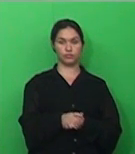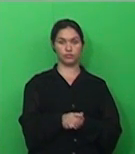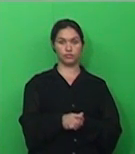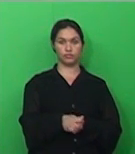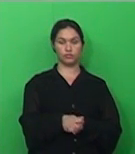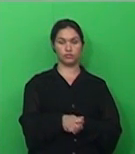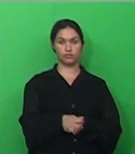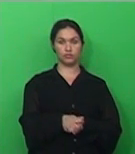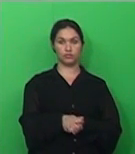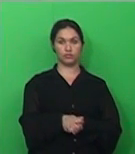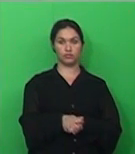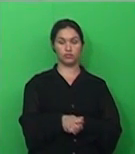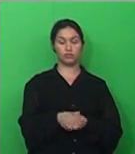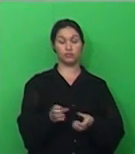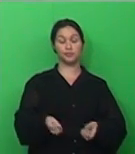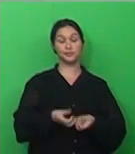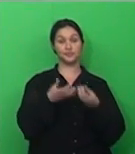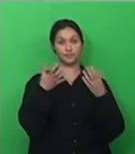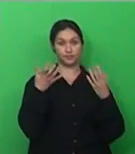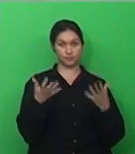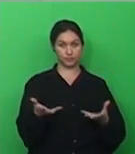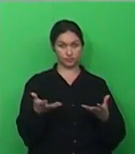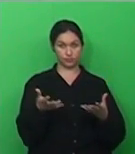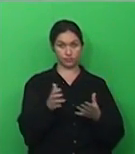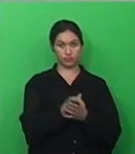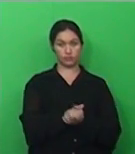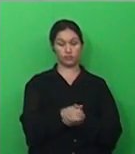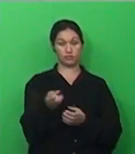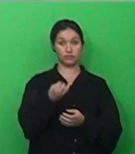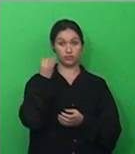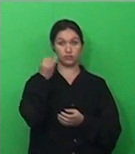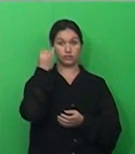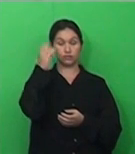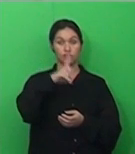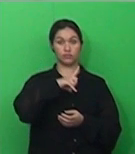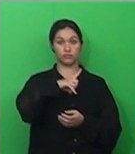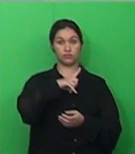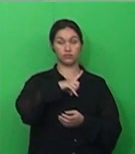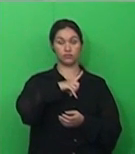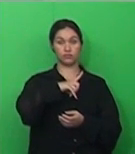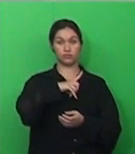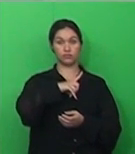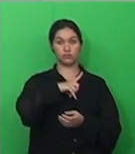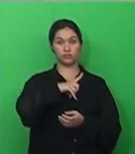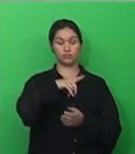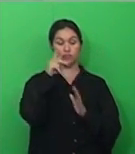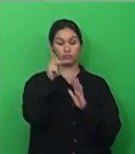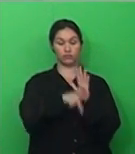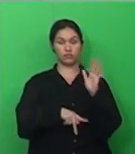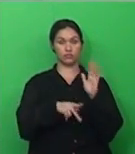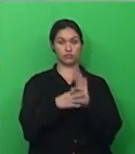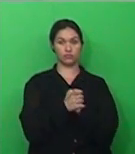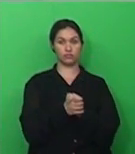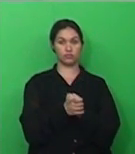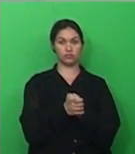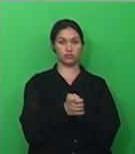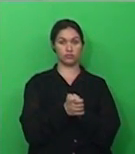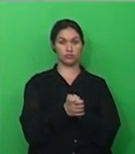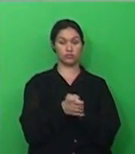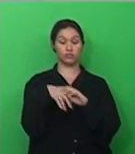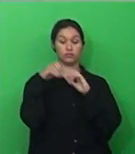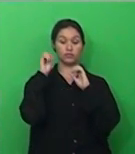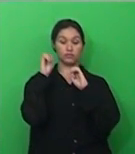mãos. Sendo assim, é muito importante que nós tenhamos projetos que